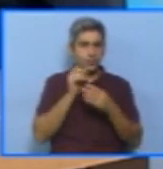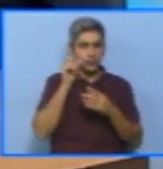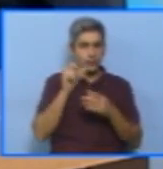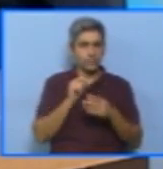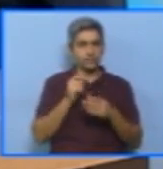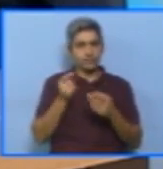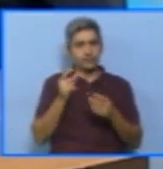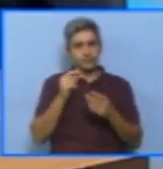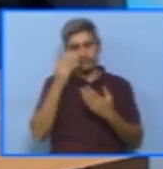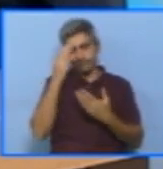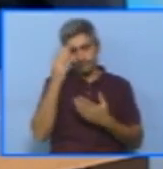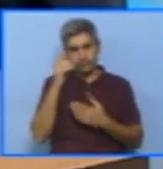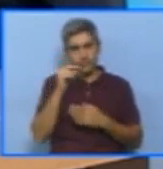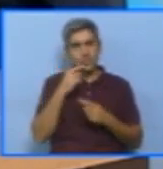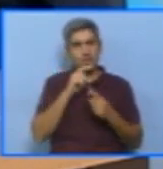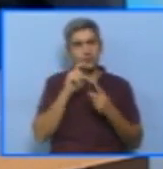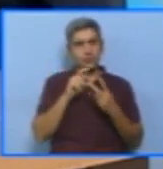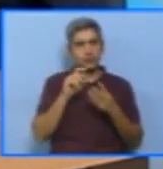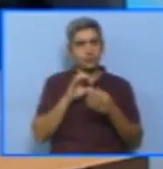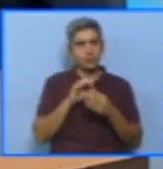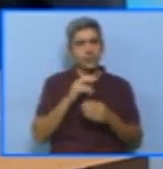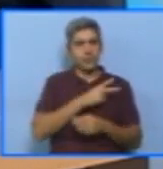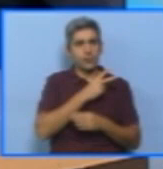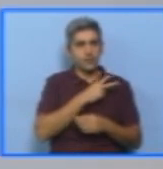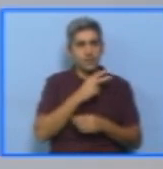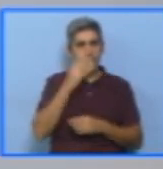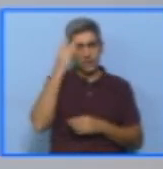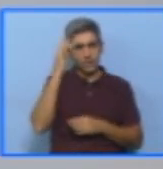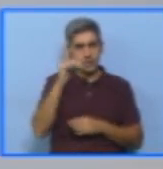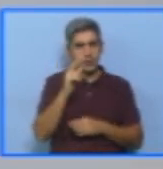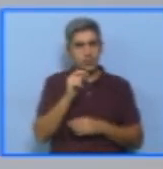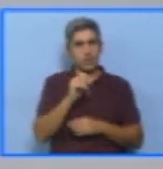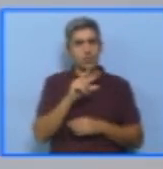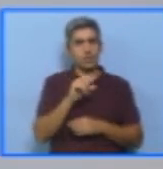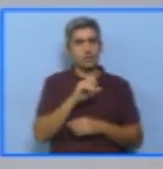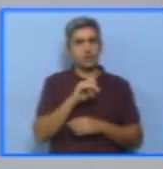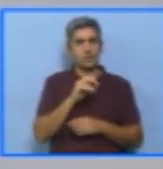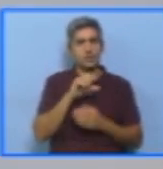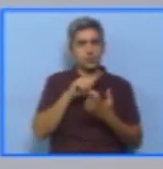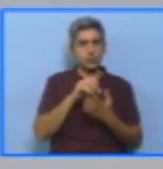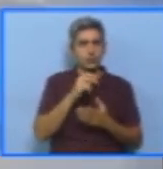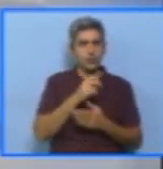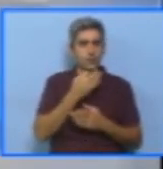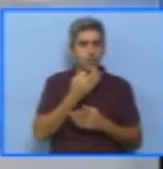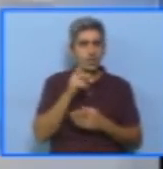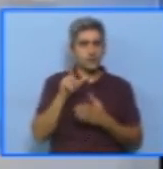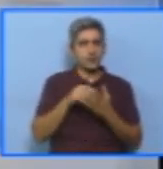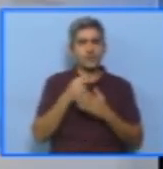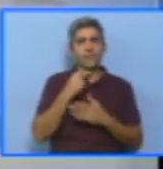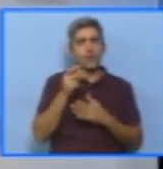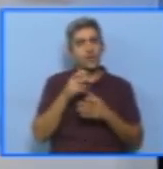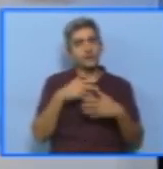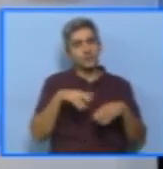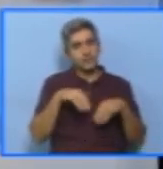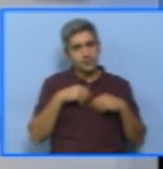e também ligadas às questões da Faculdade de Teologia, principalmente no centro do Porto, onde encontrei sempre uma voz muito acolhedora